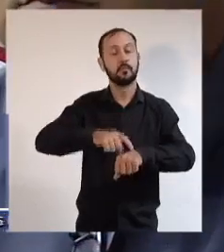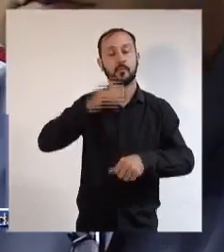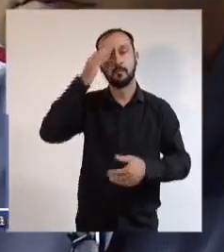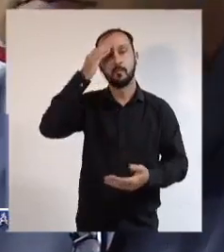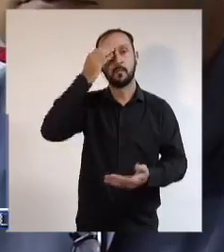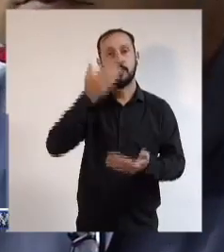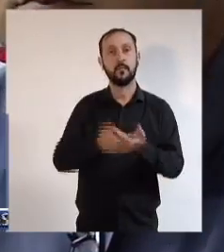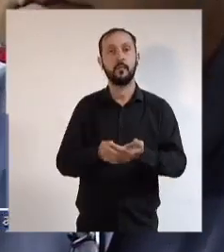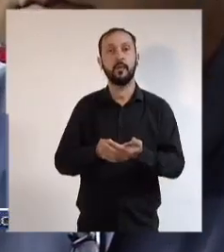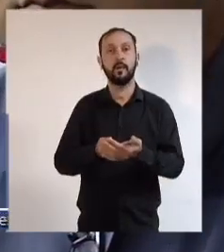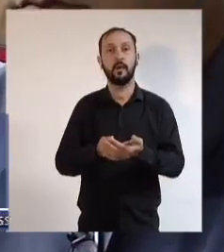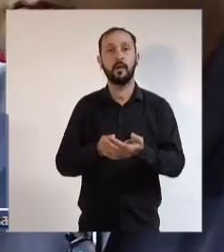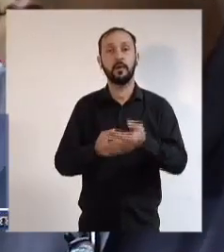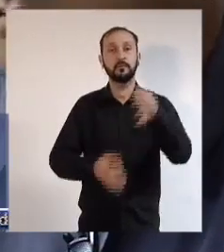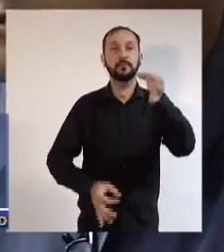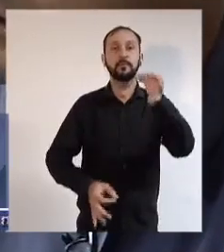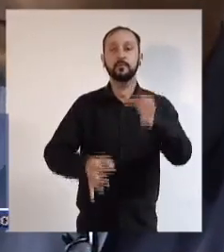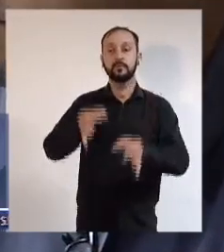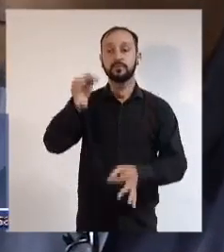jurídica